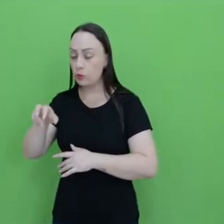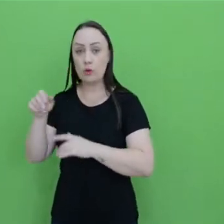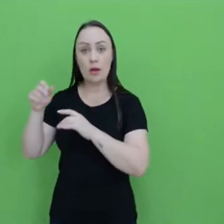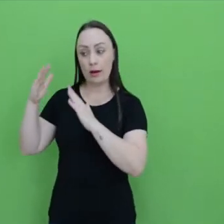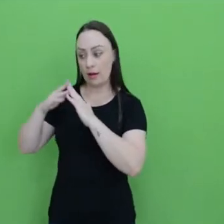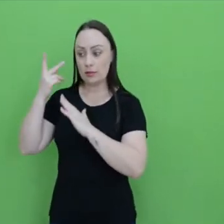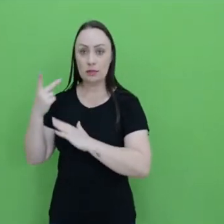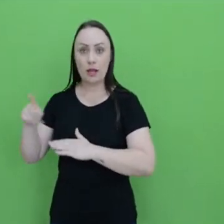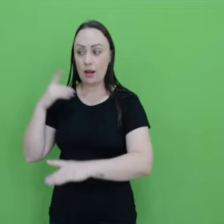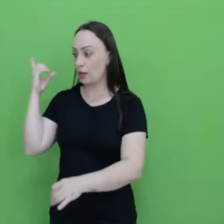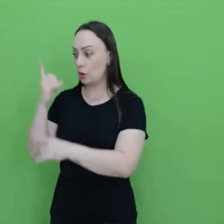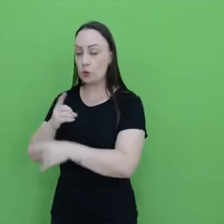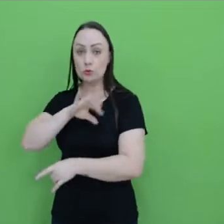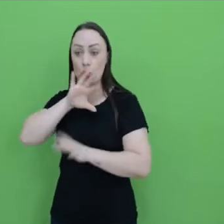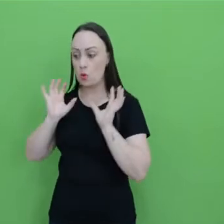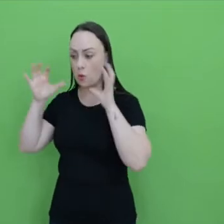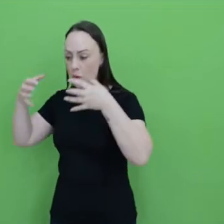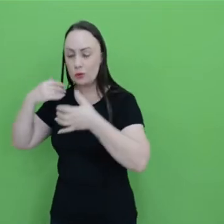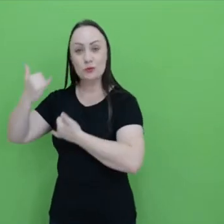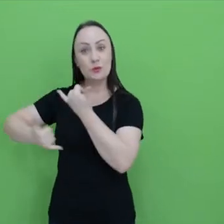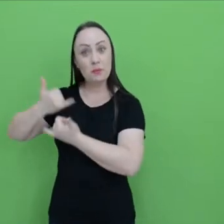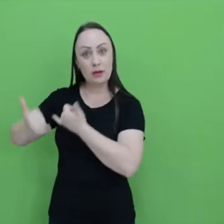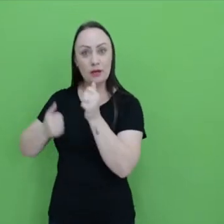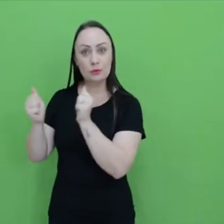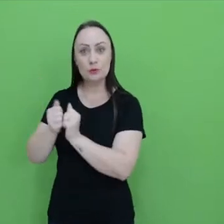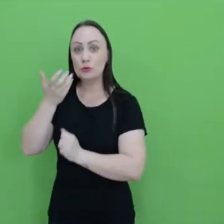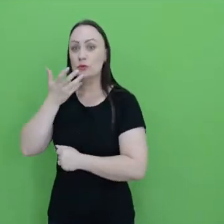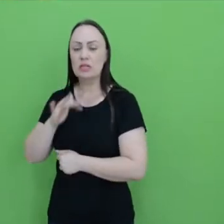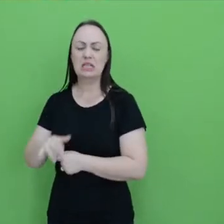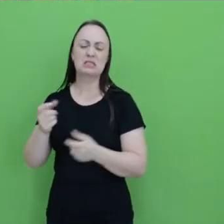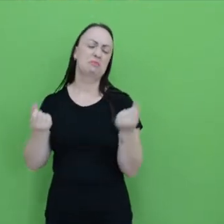e encontrou o pequeno monstro brincando com a criança